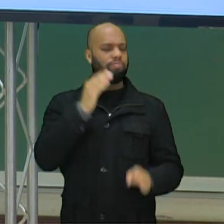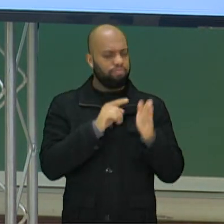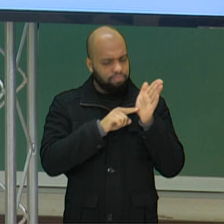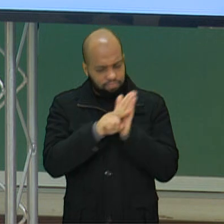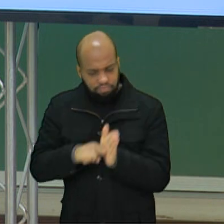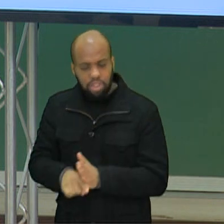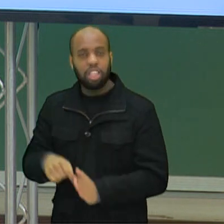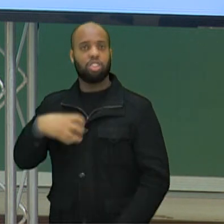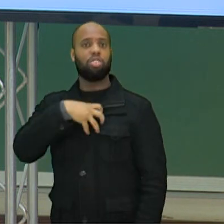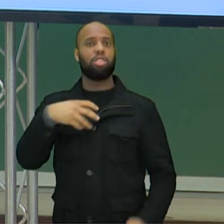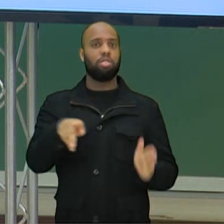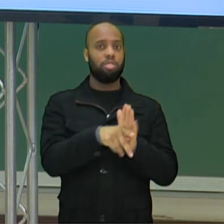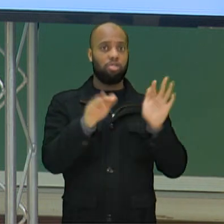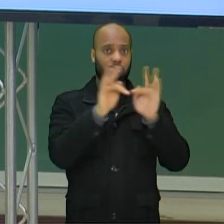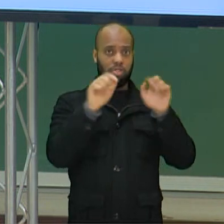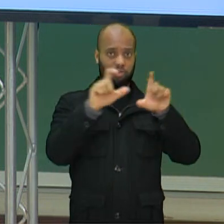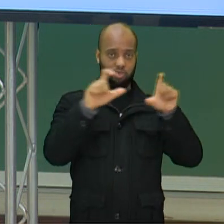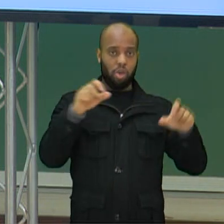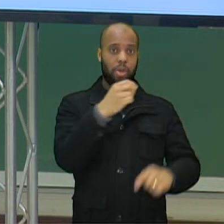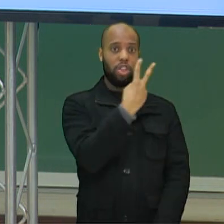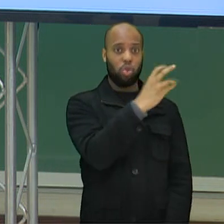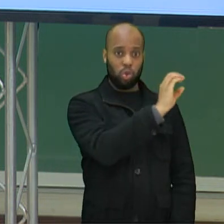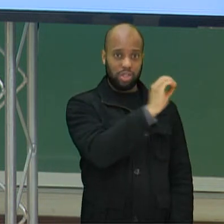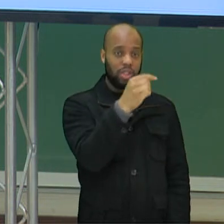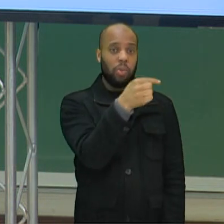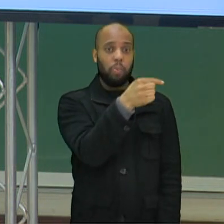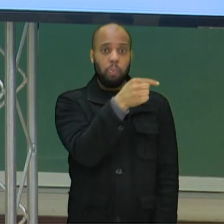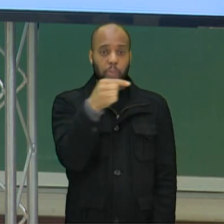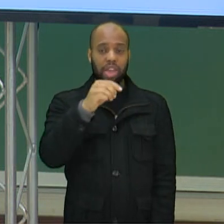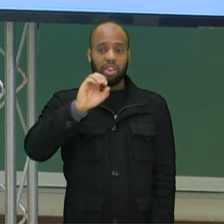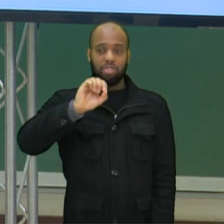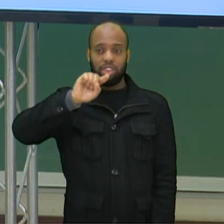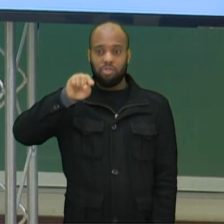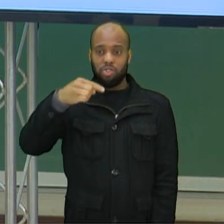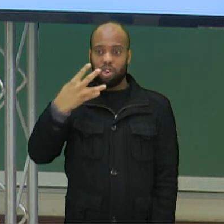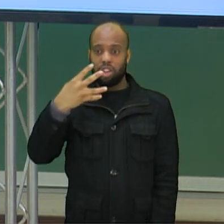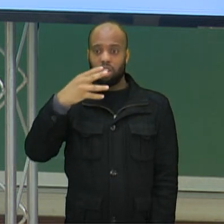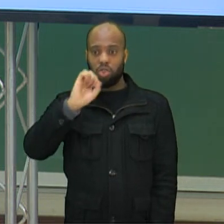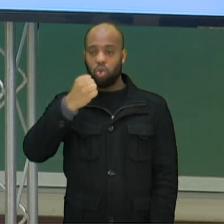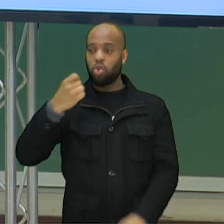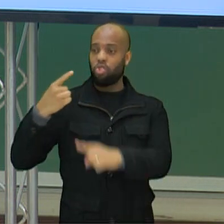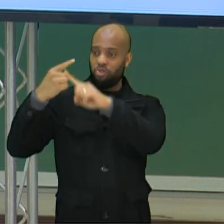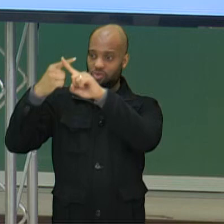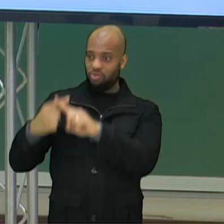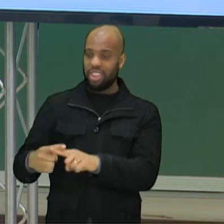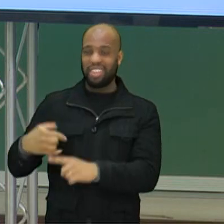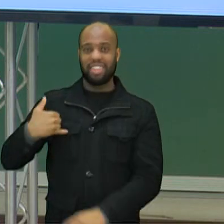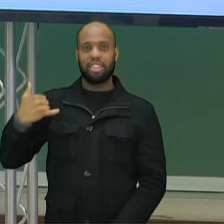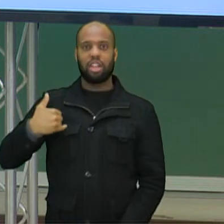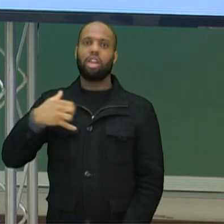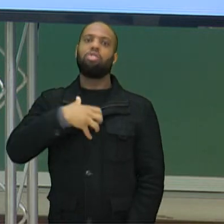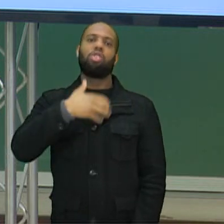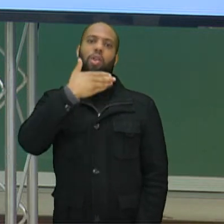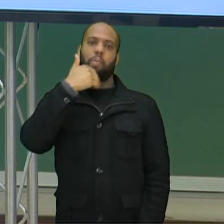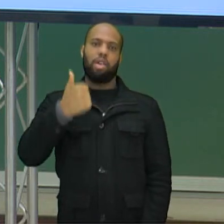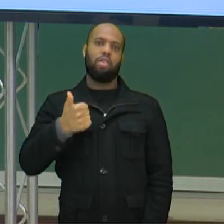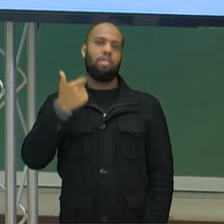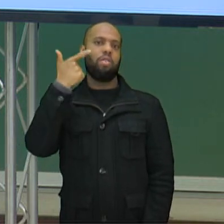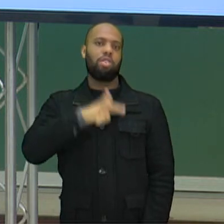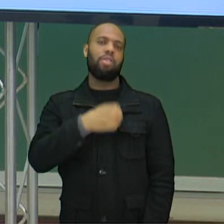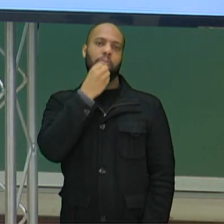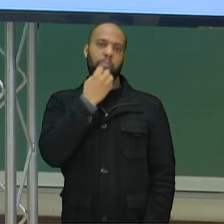que essa fórmula, 200 menos 0,48 vezes a idade, é a fórmula mais adequada